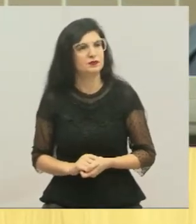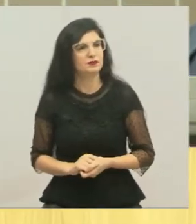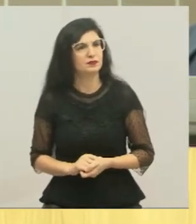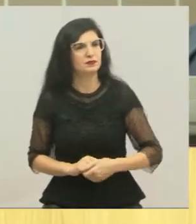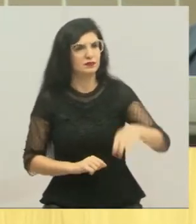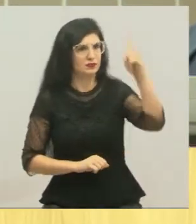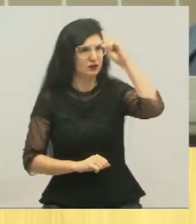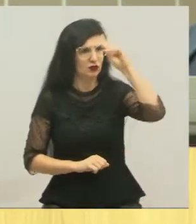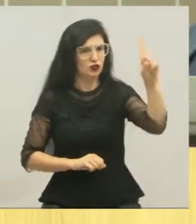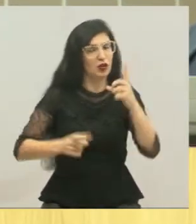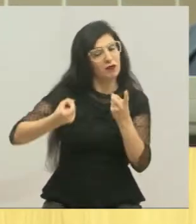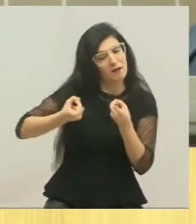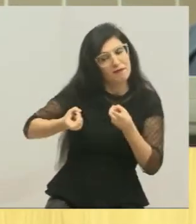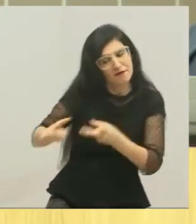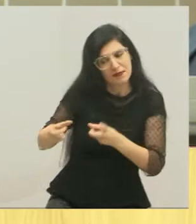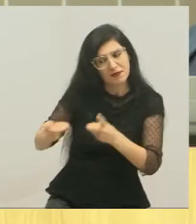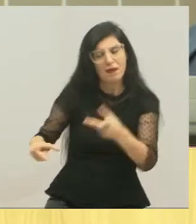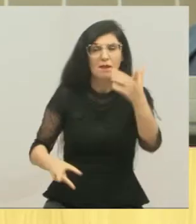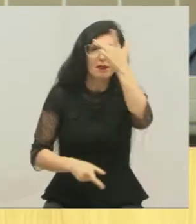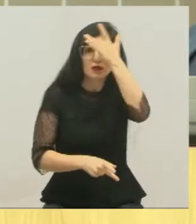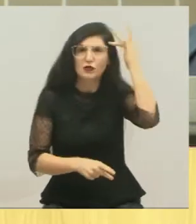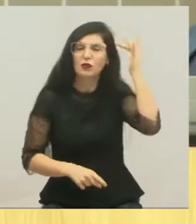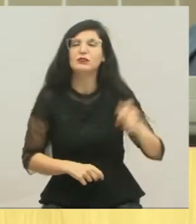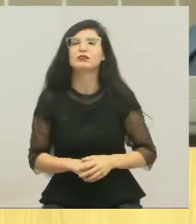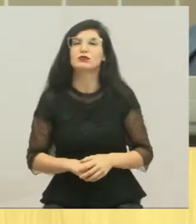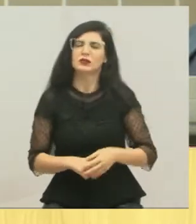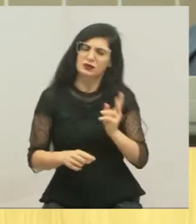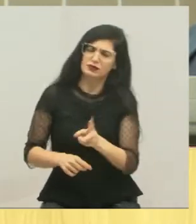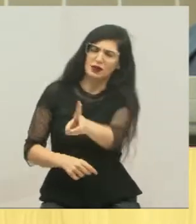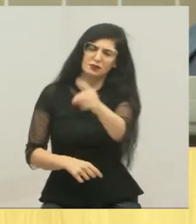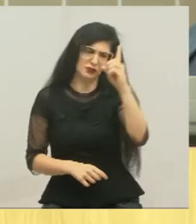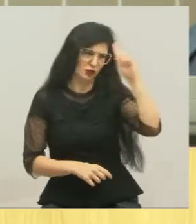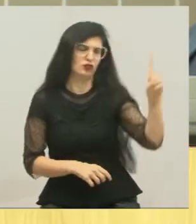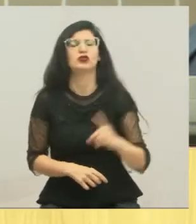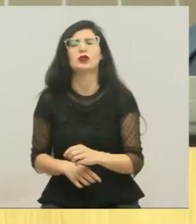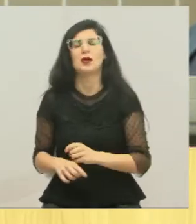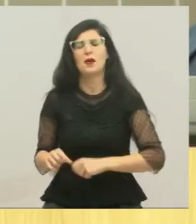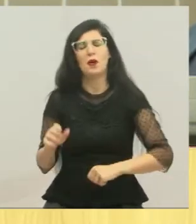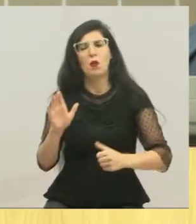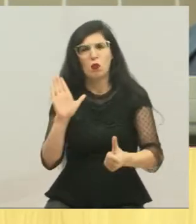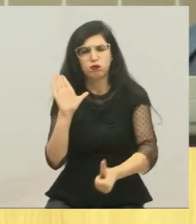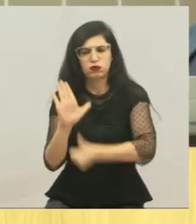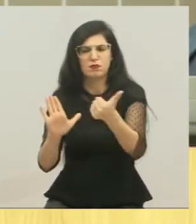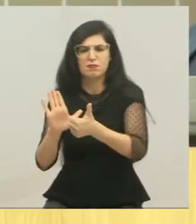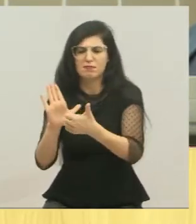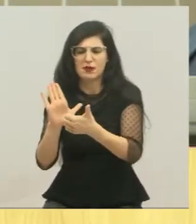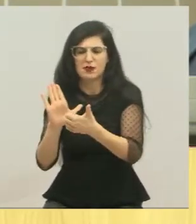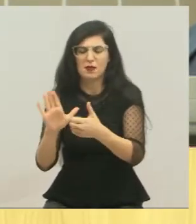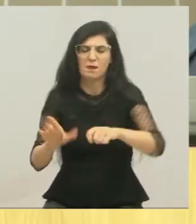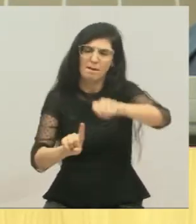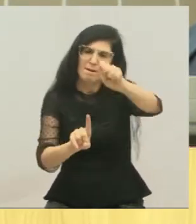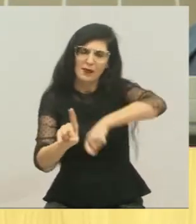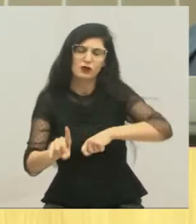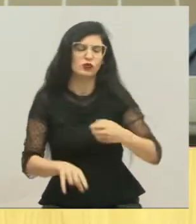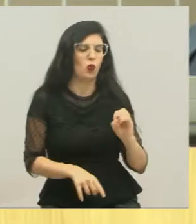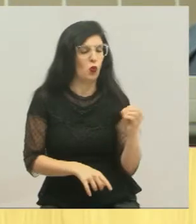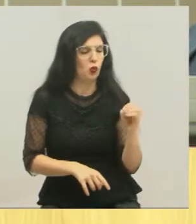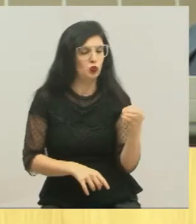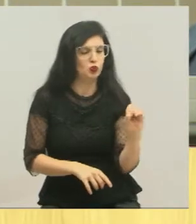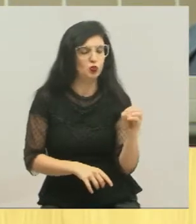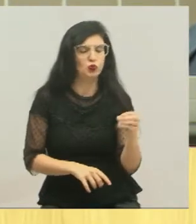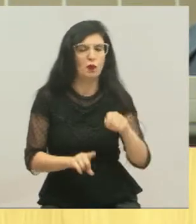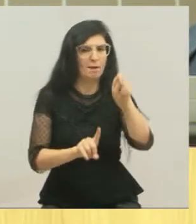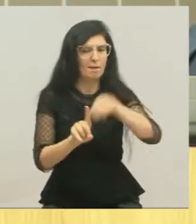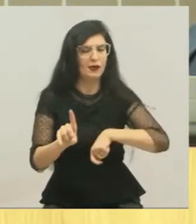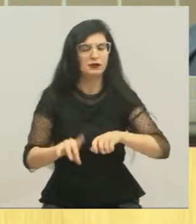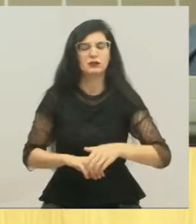do Vendedor, celebrado em 1º de outubro. Nesta oportunidade, então, consignamos